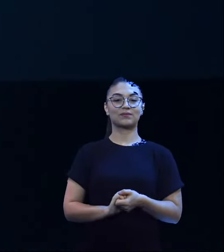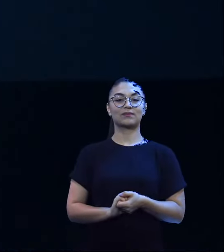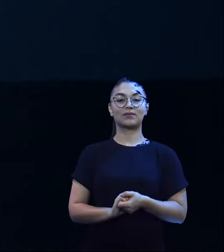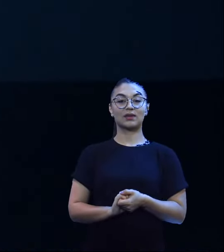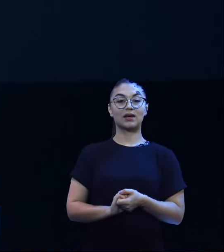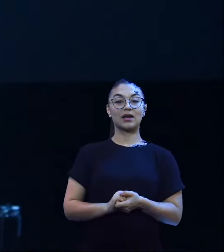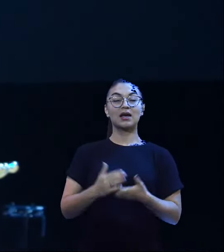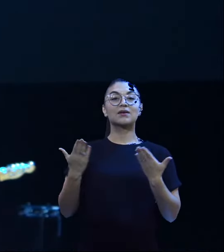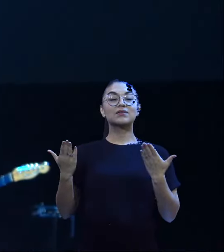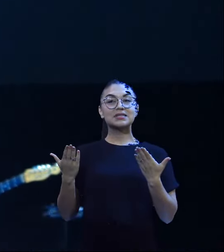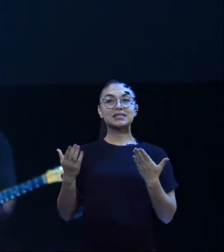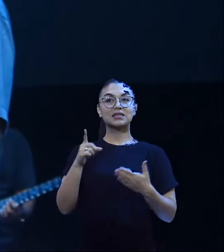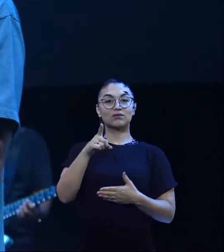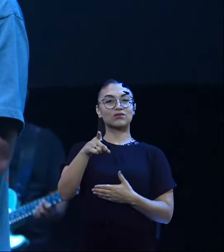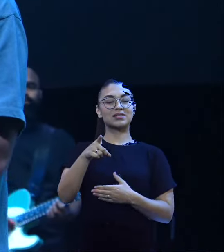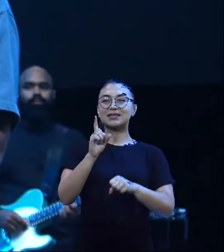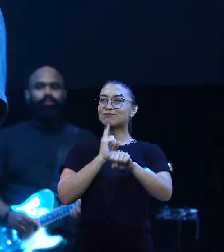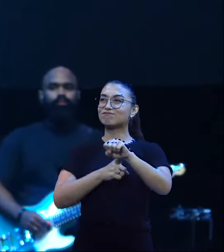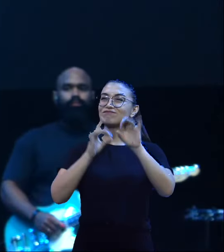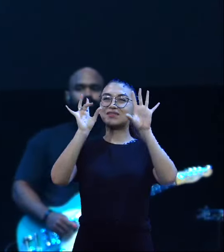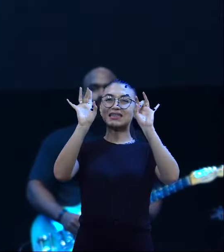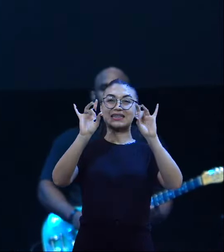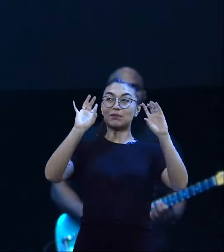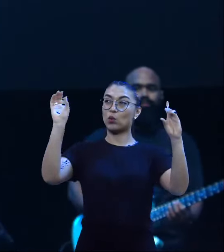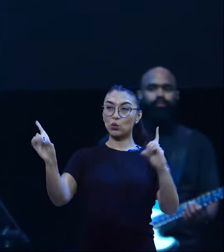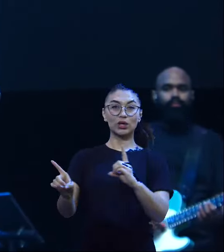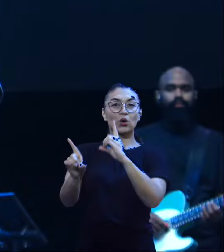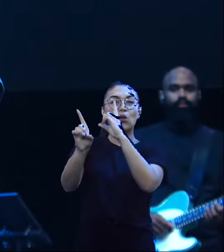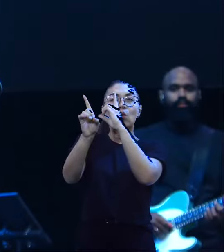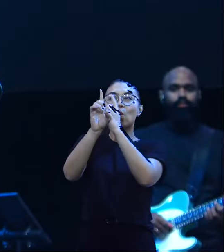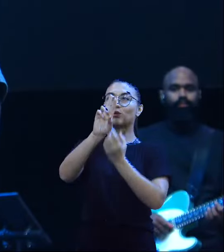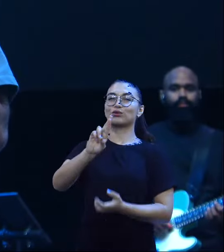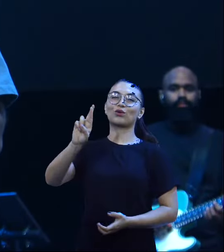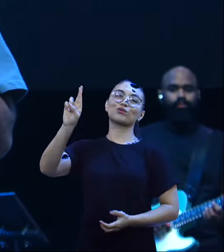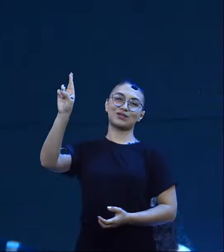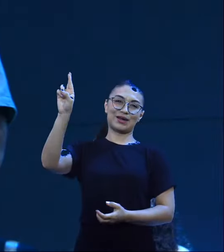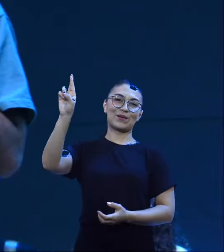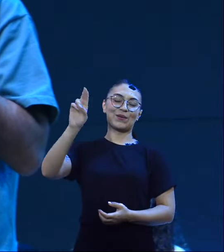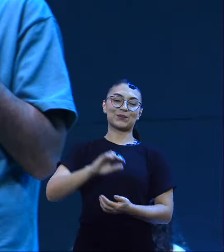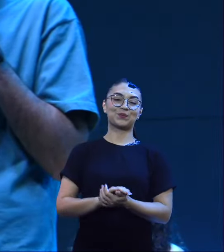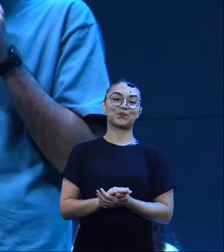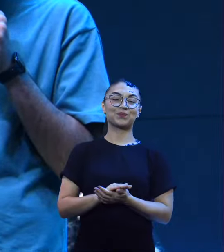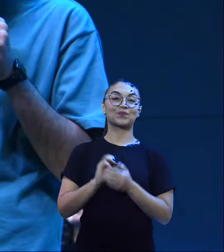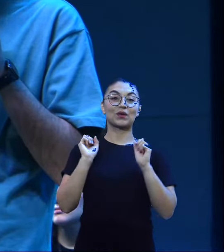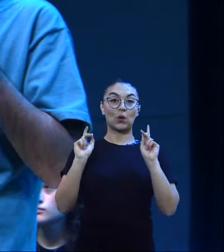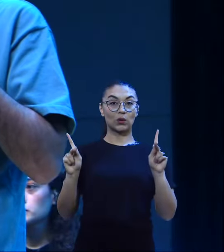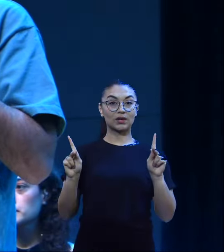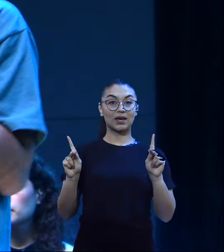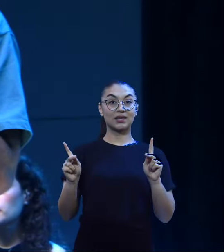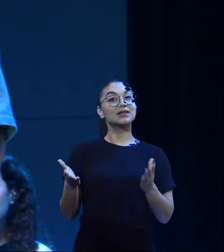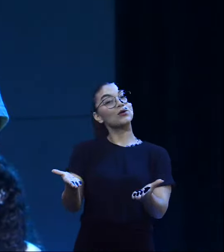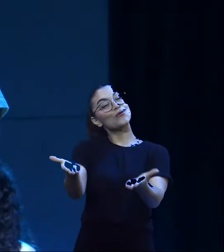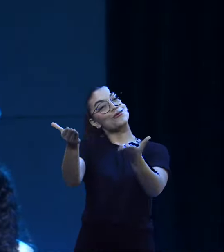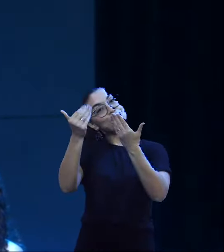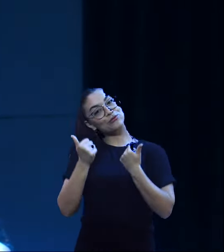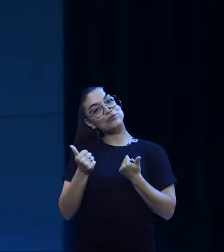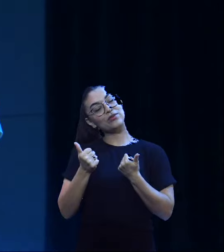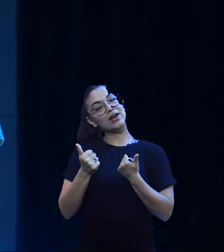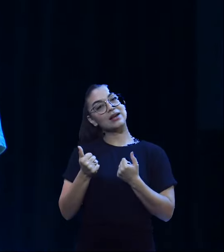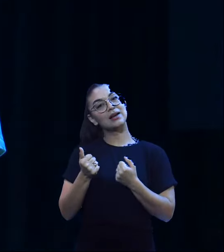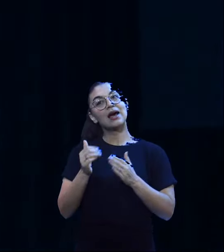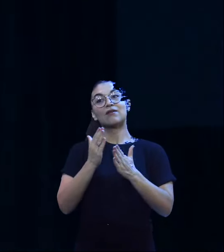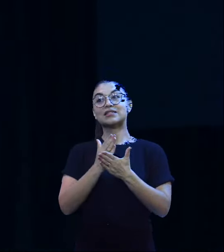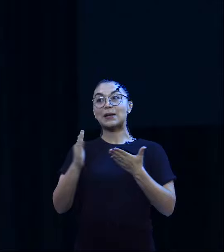falando, mas eu garanto para você que vai ser um tempo de você ter um encontro com o Senhor, tá bom? Então quero te incentivar a você separar esse